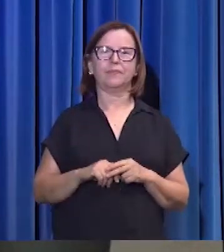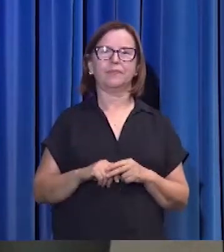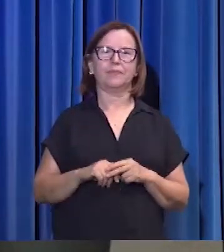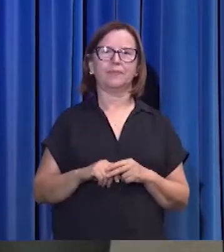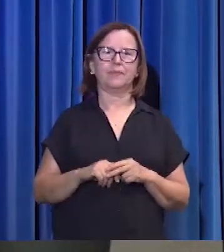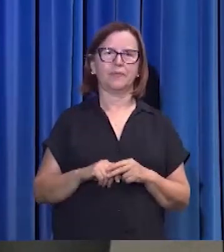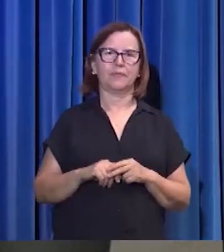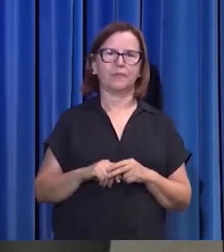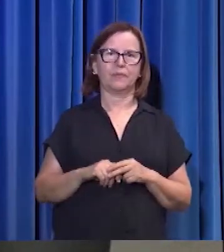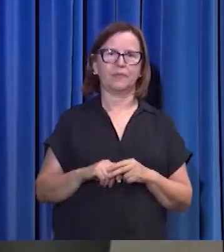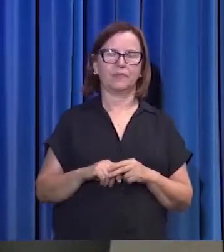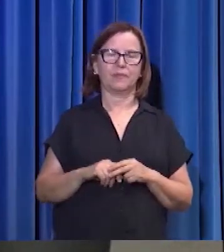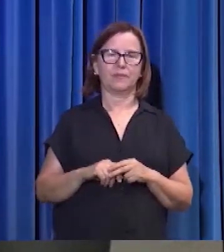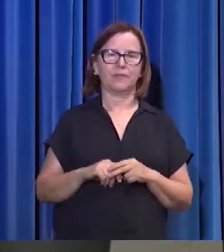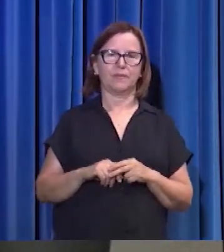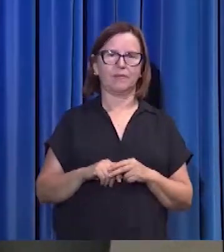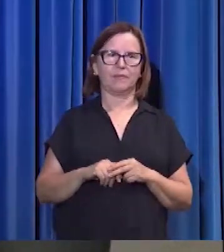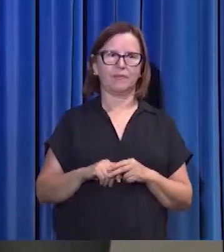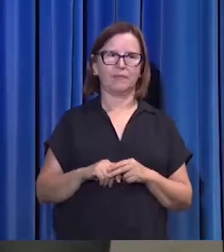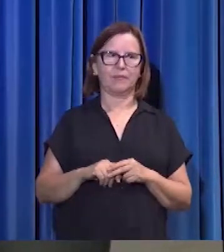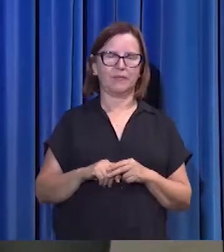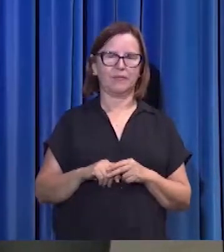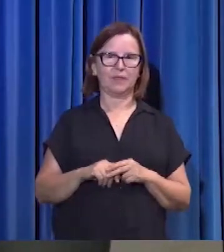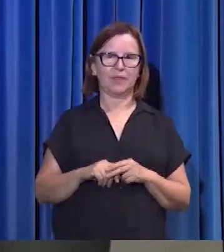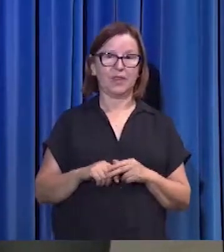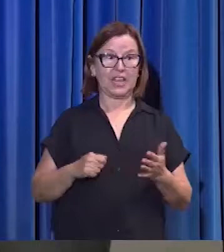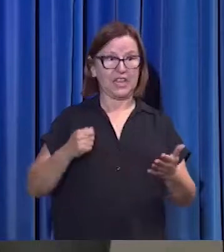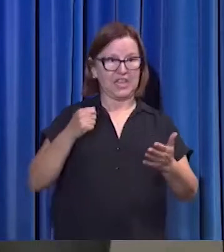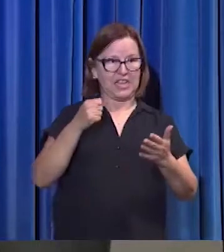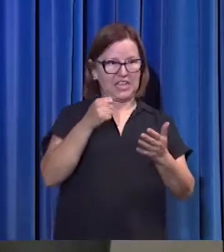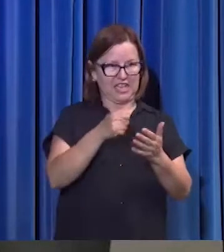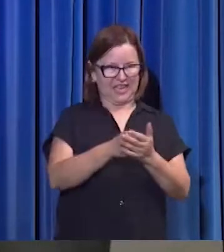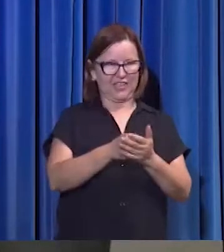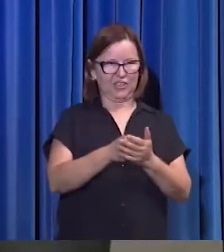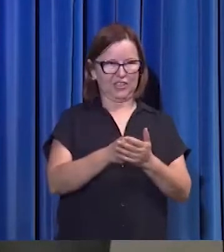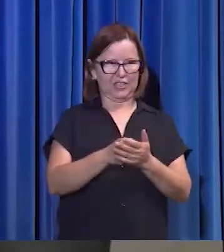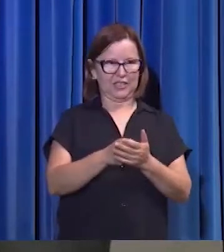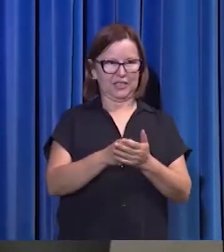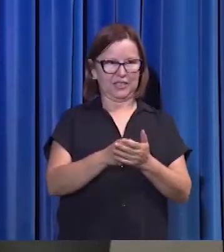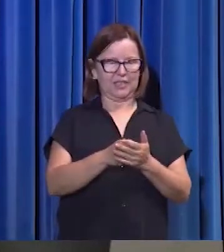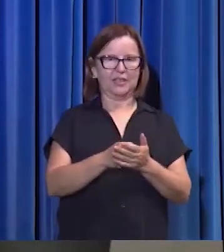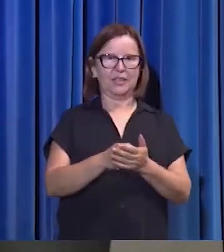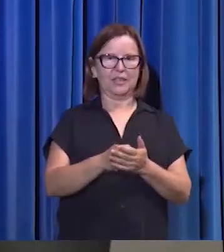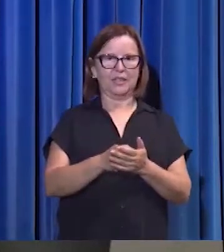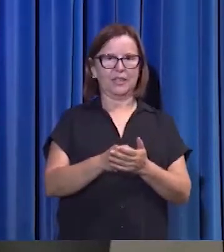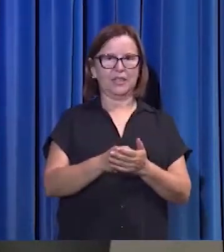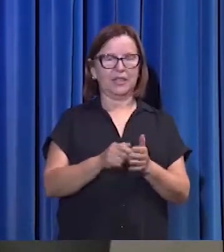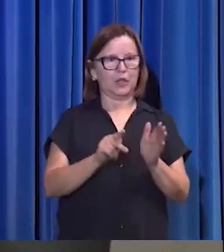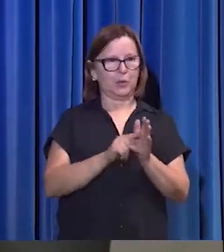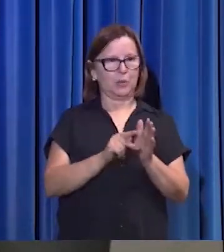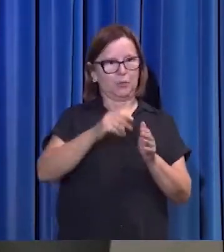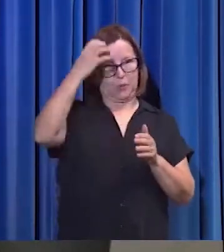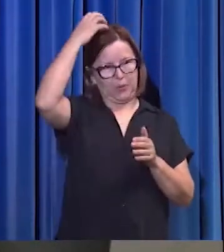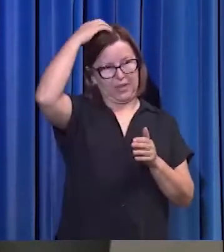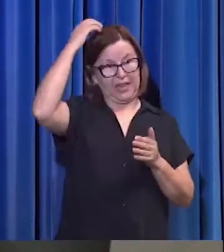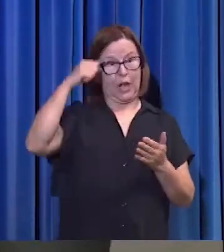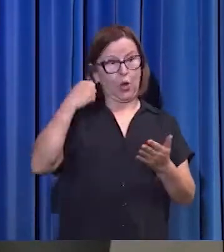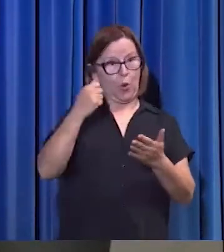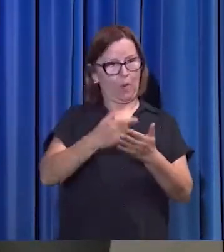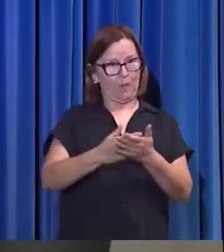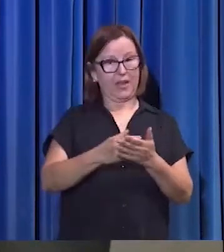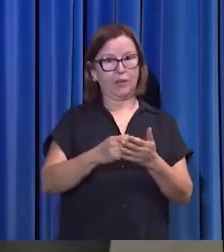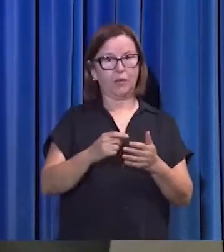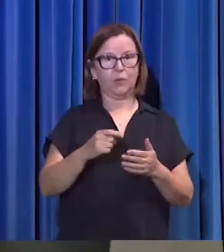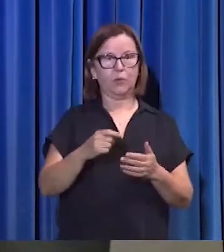Além de garantir que iria comprar os 2 quadros, o rei anunciou